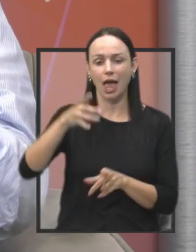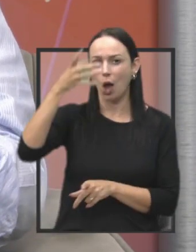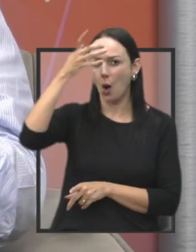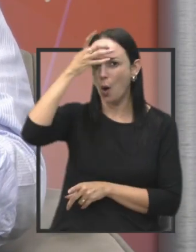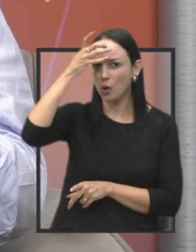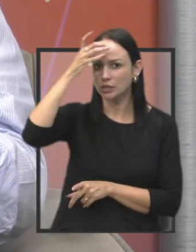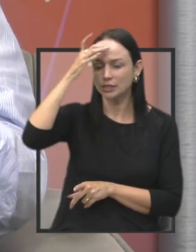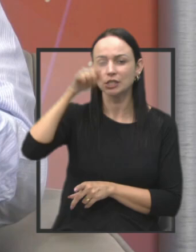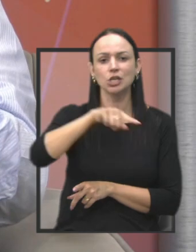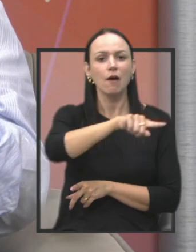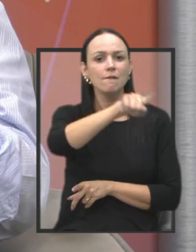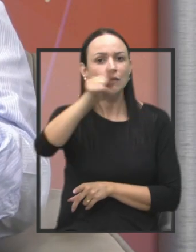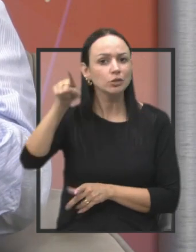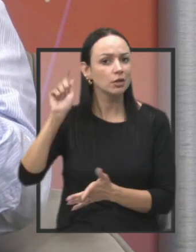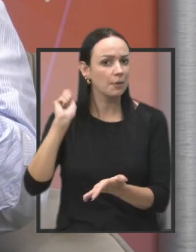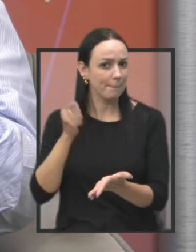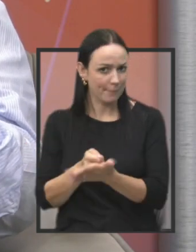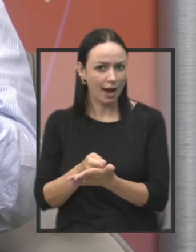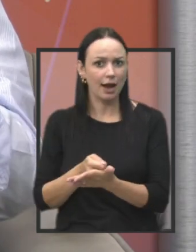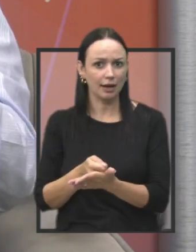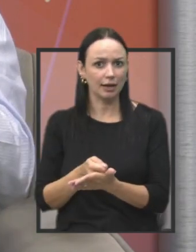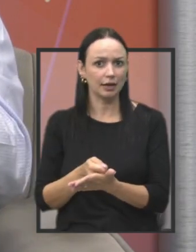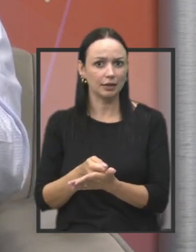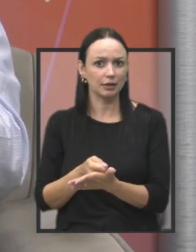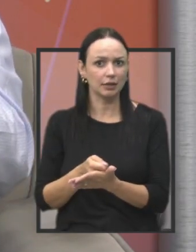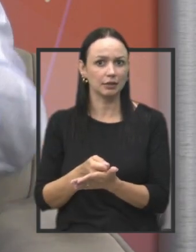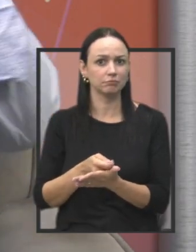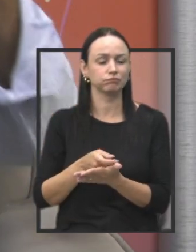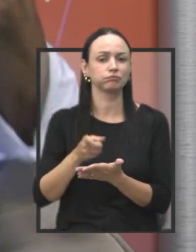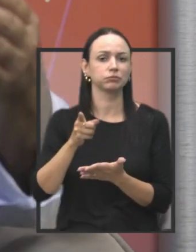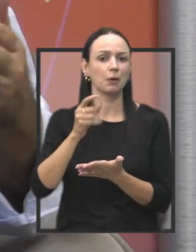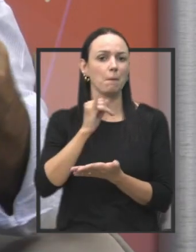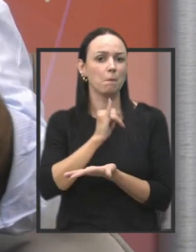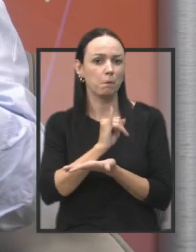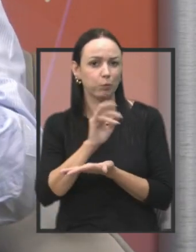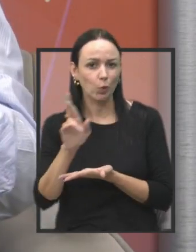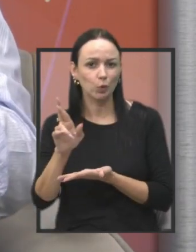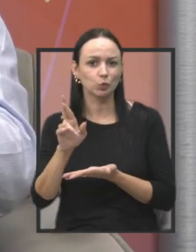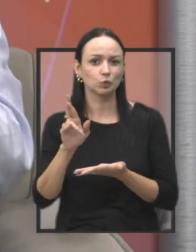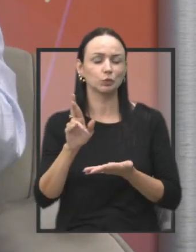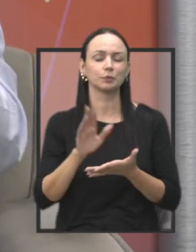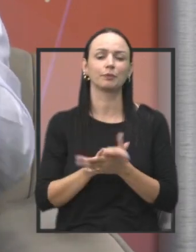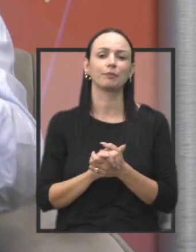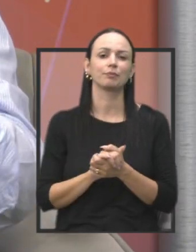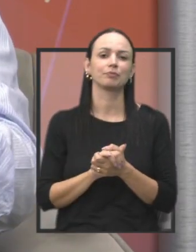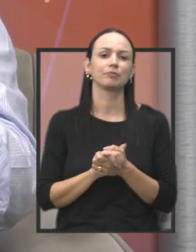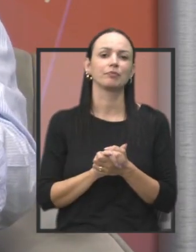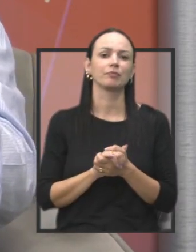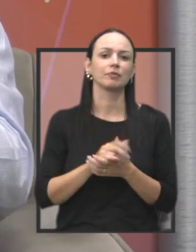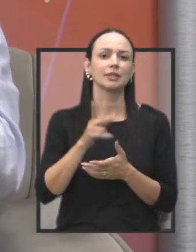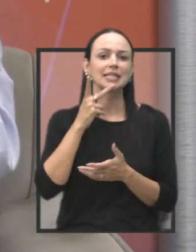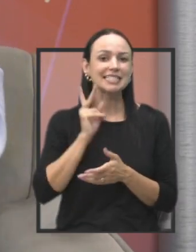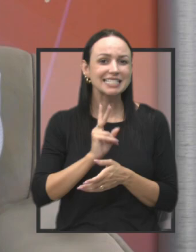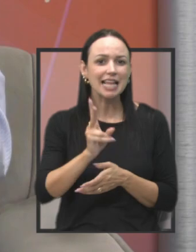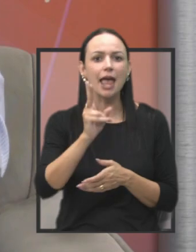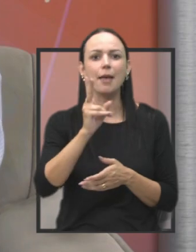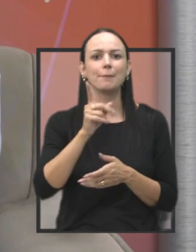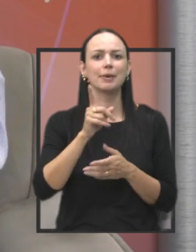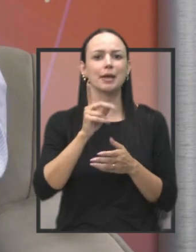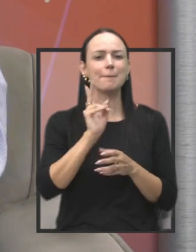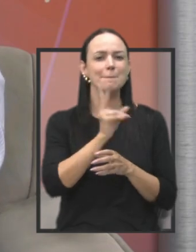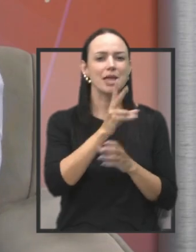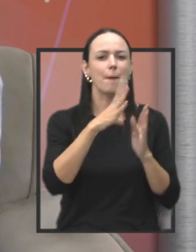os contribuintes que não que ele sempre vai ser ou sempre ele vai entregar pelo modelo completo. Cada